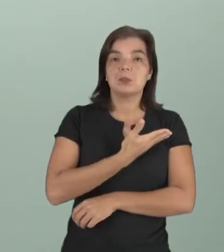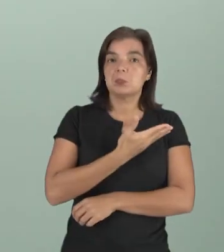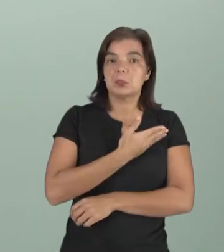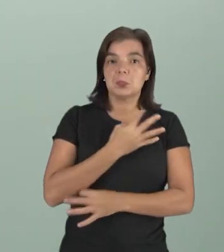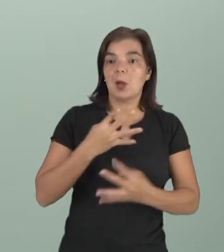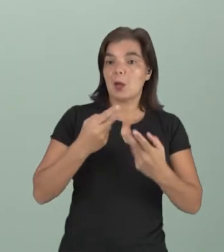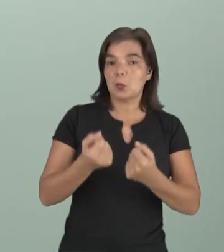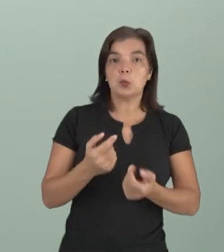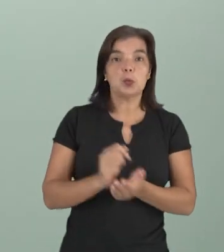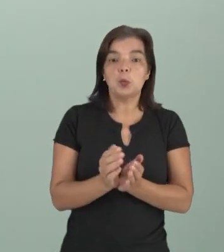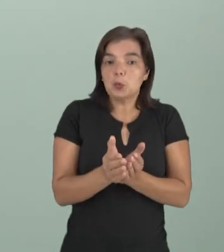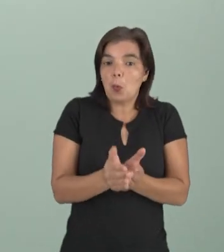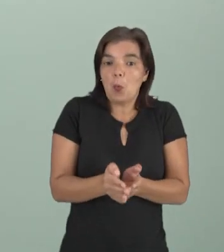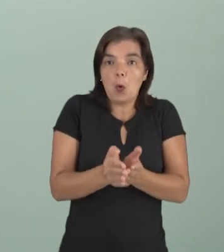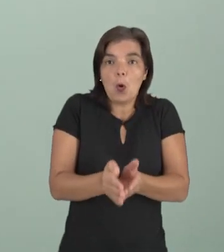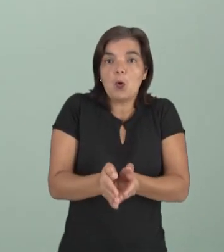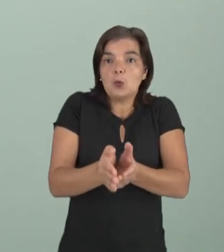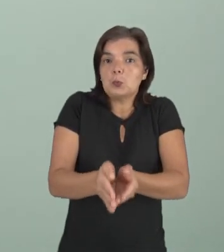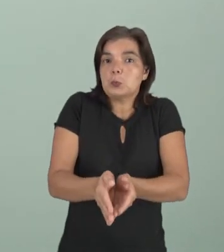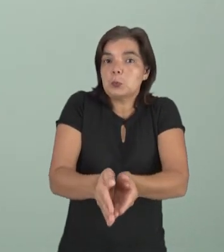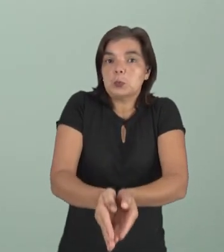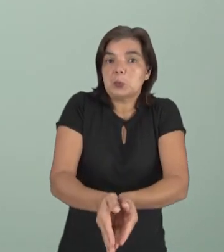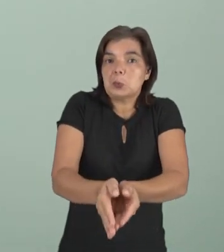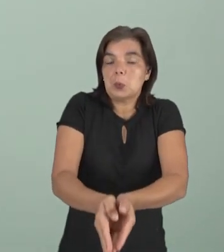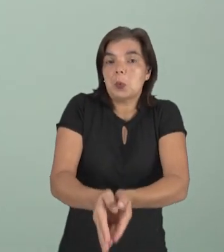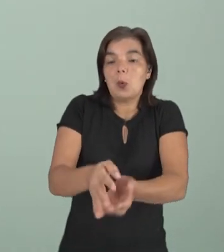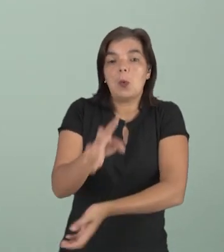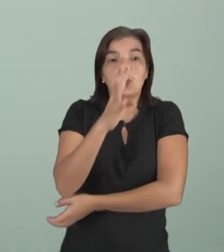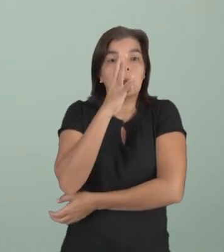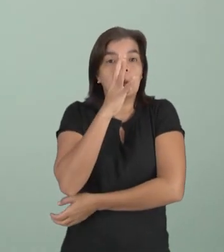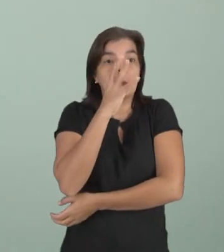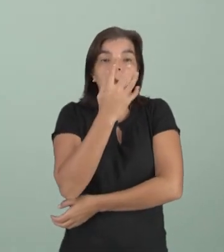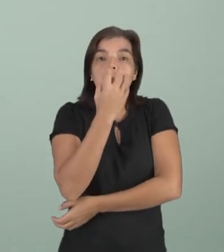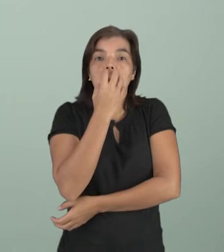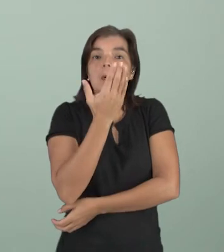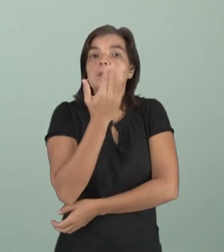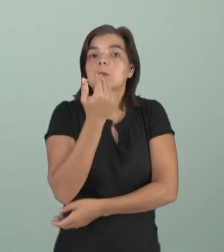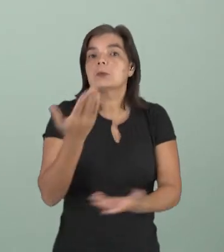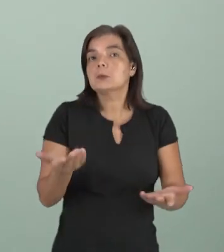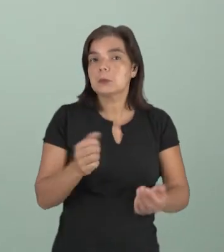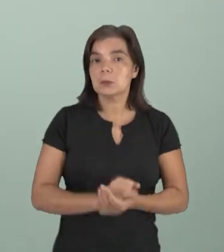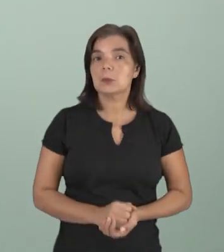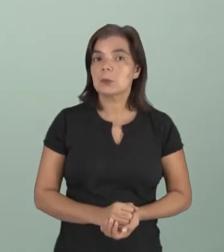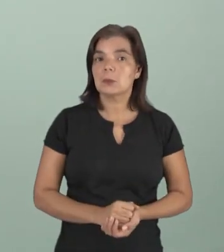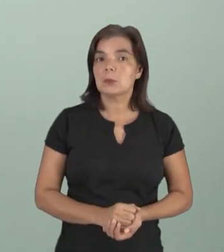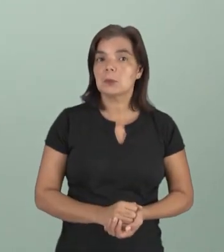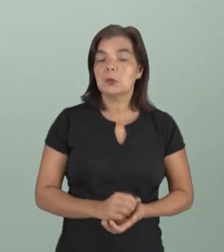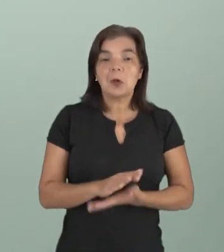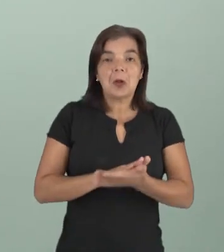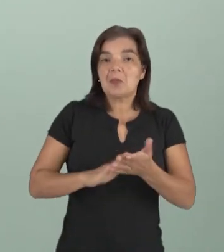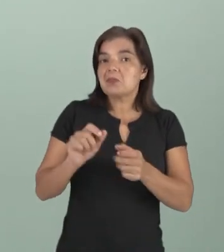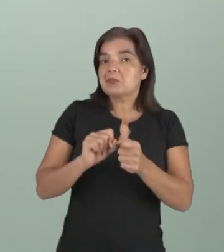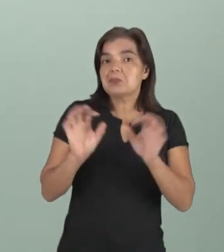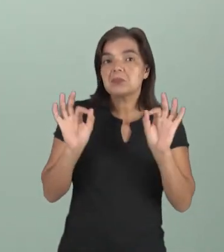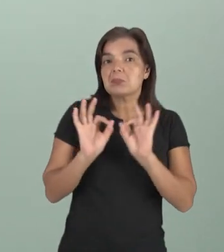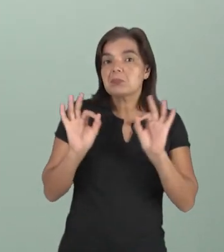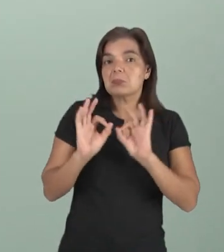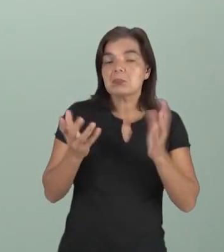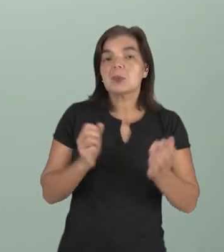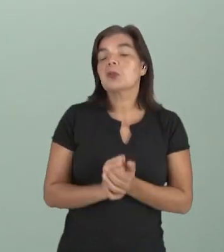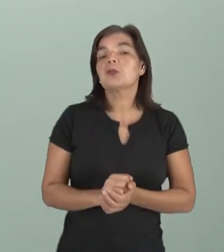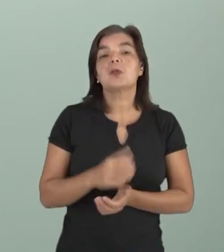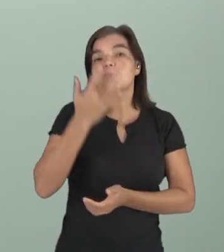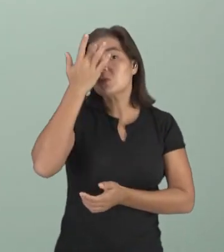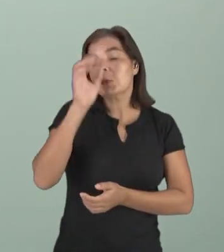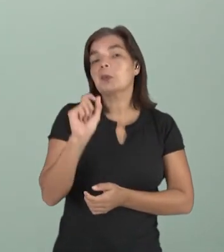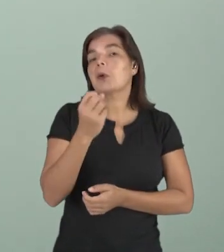Enquanto está todo mundo naufragando ali no navio, ele contempla um cão que se alimenta. Ou seja, não há nada a ser feito, não podemos definir o que é o